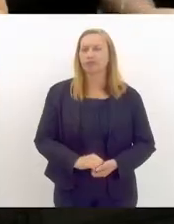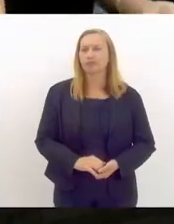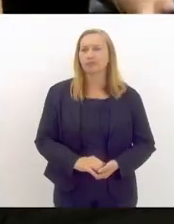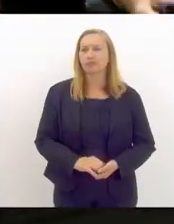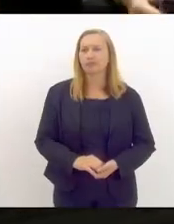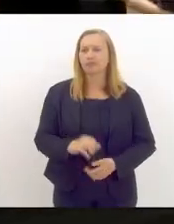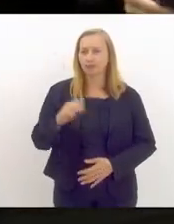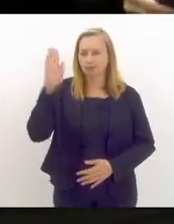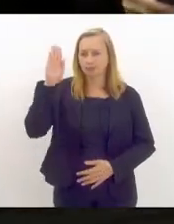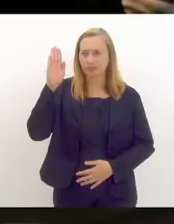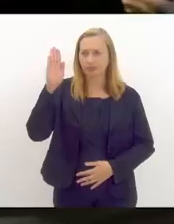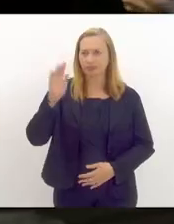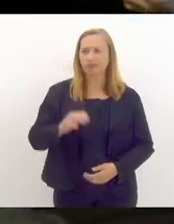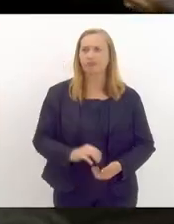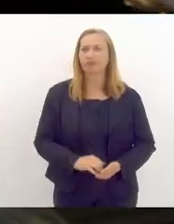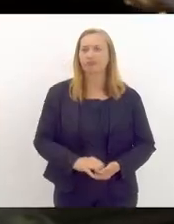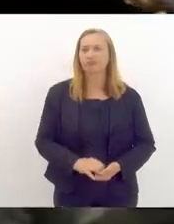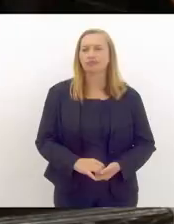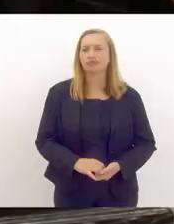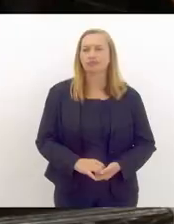Assim o prometo.